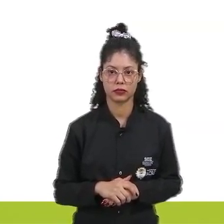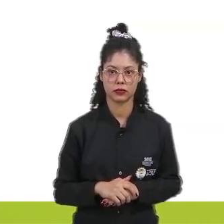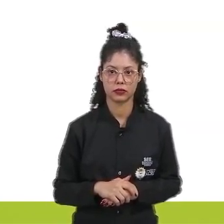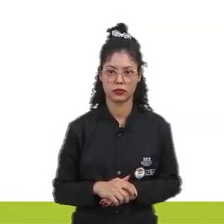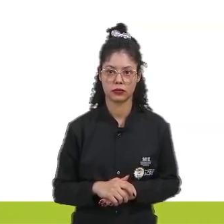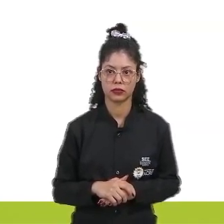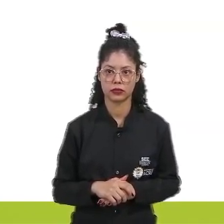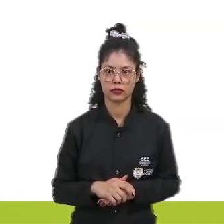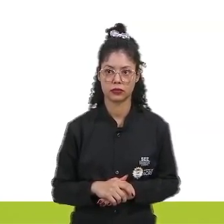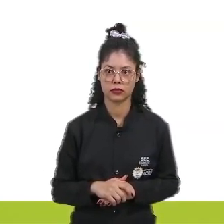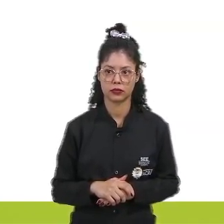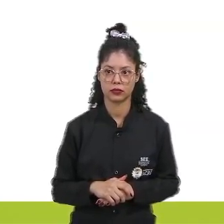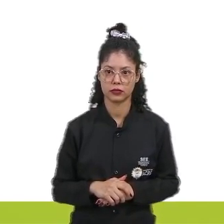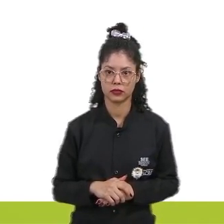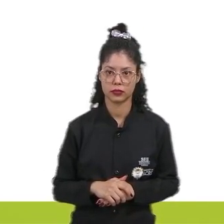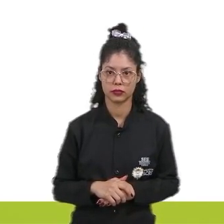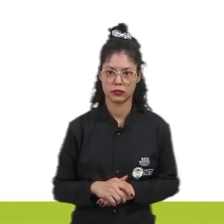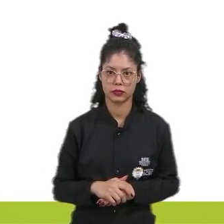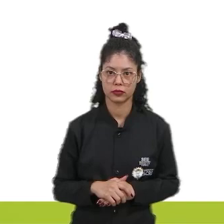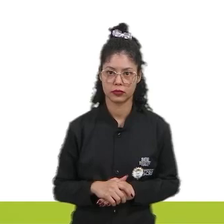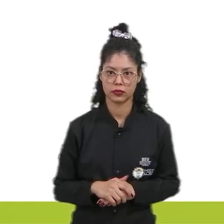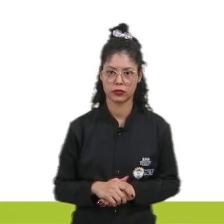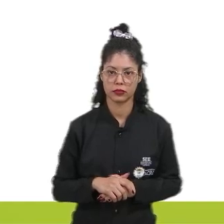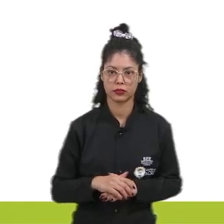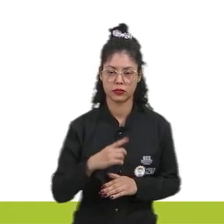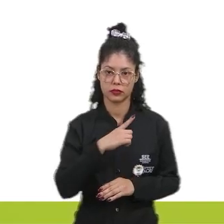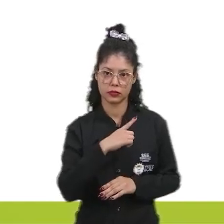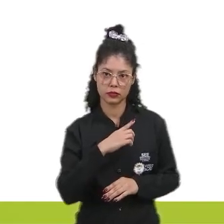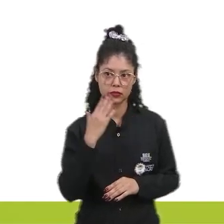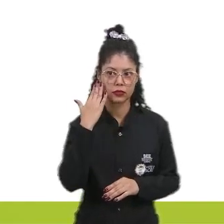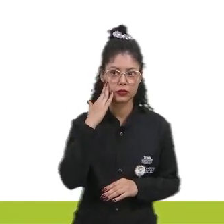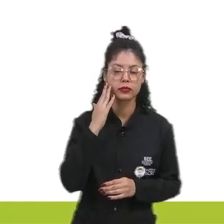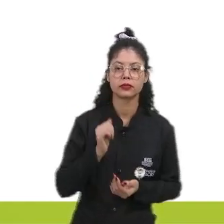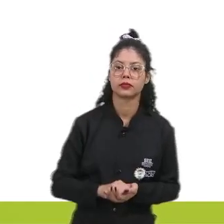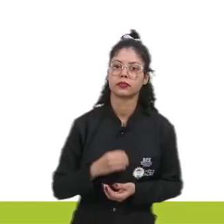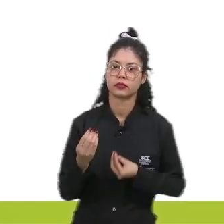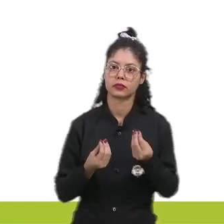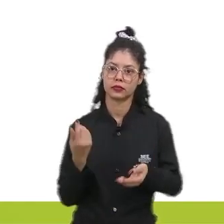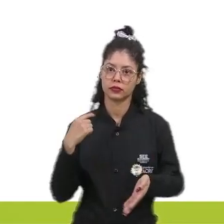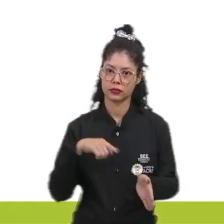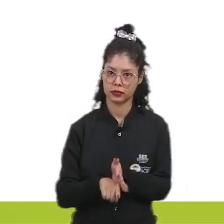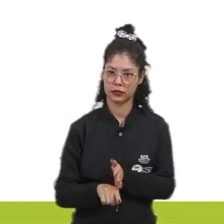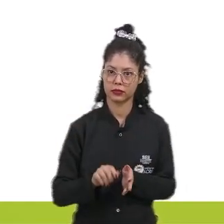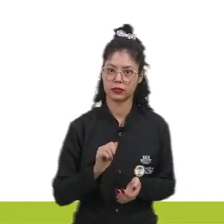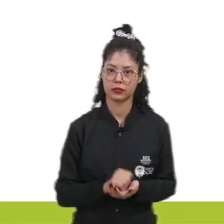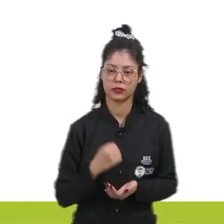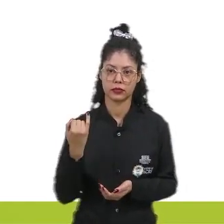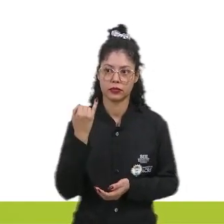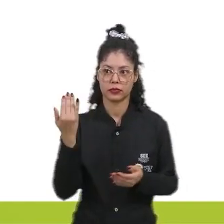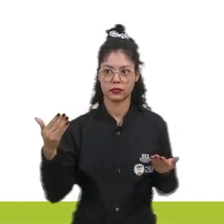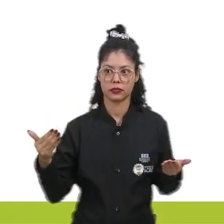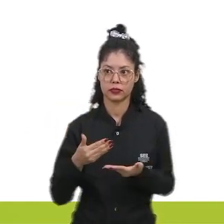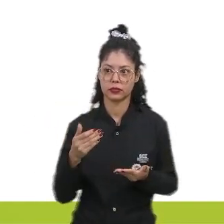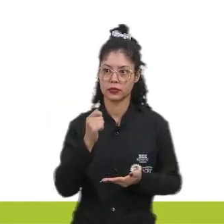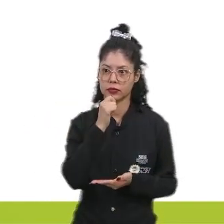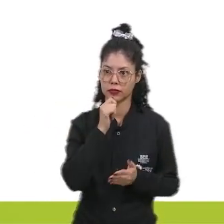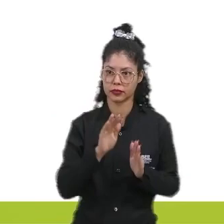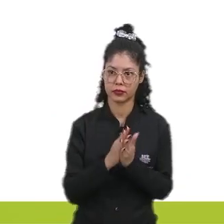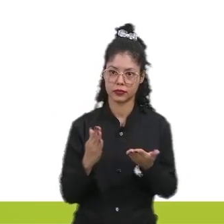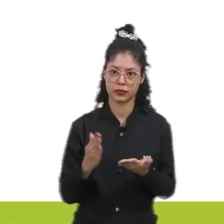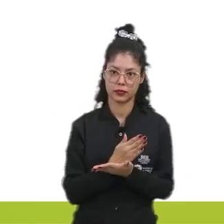Deixa eu ir lá para uma questão do Enem, uma aplicação do Enem, para a gente entender como é que funciona. Nós temos aqui uma questão do Farias Brito, né? É importante que agora você abra seu